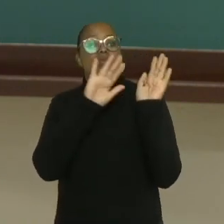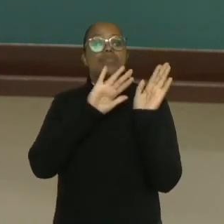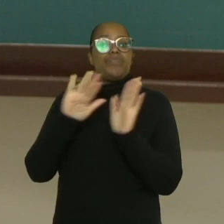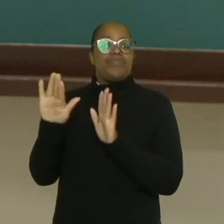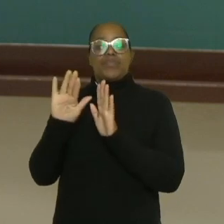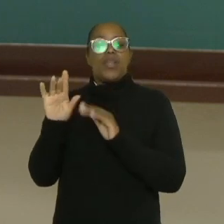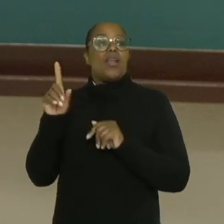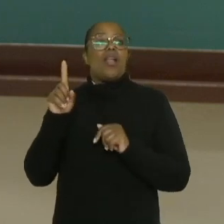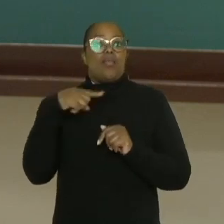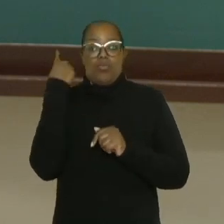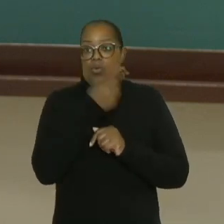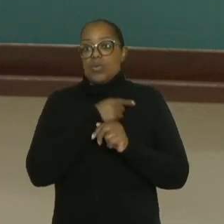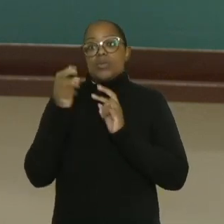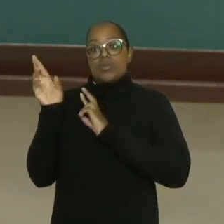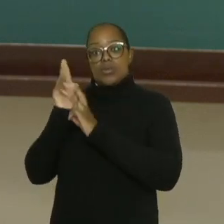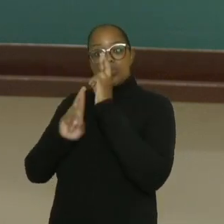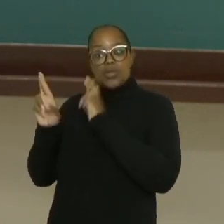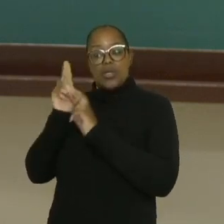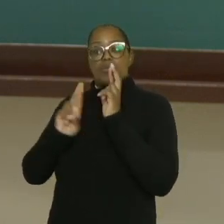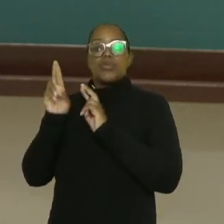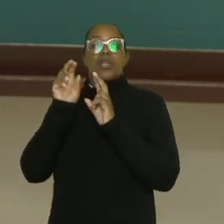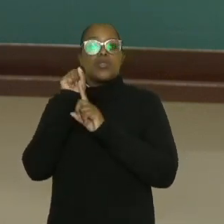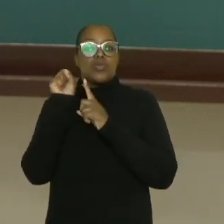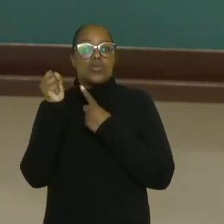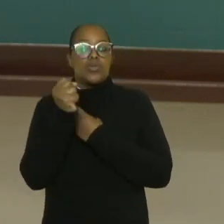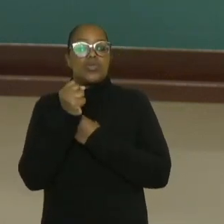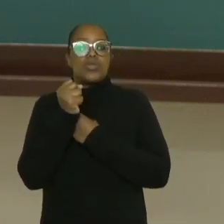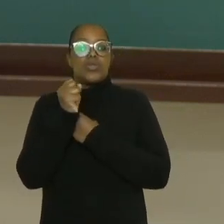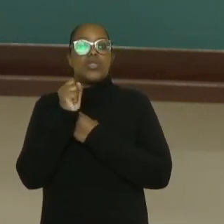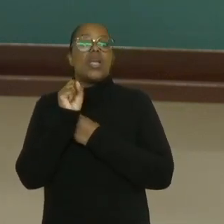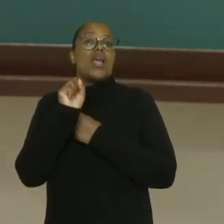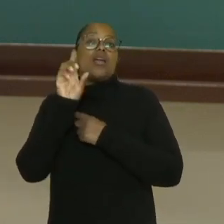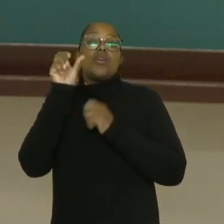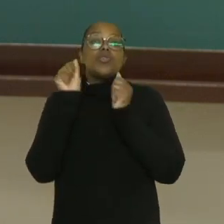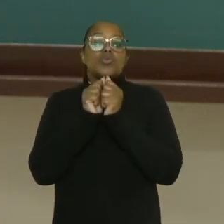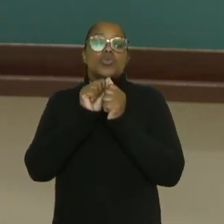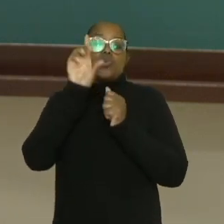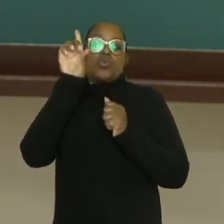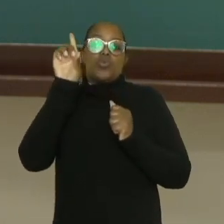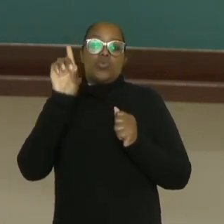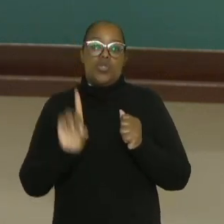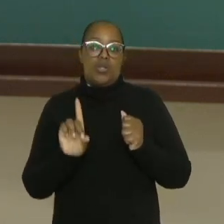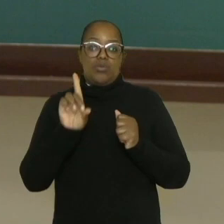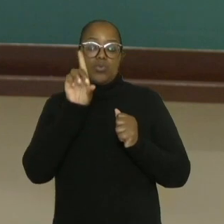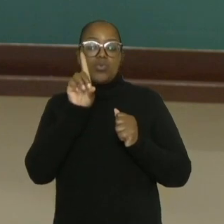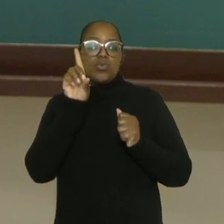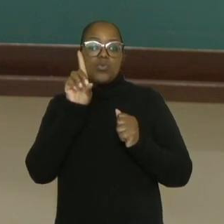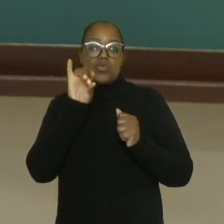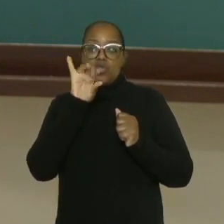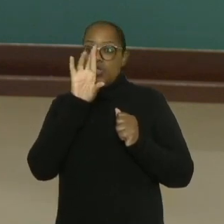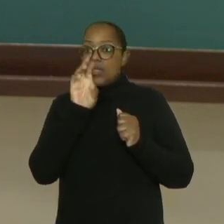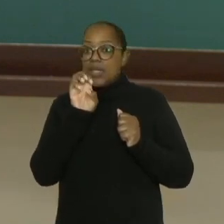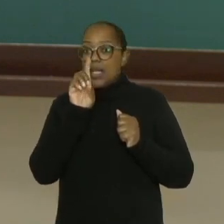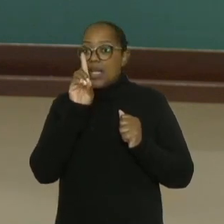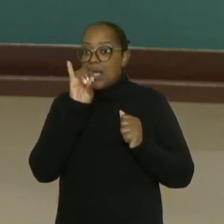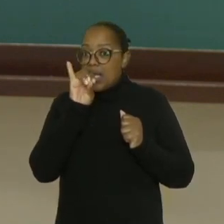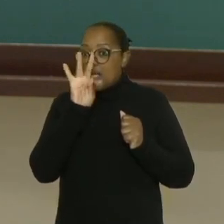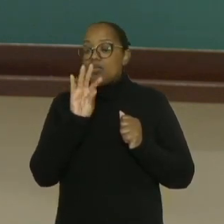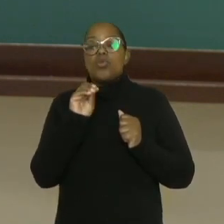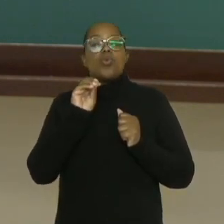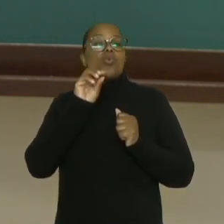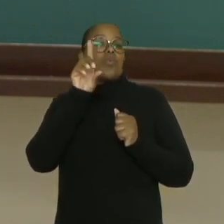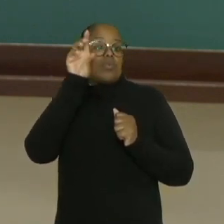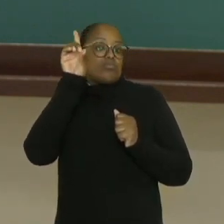Geralmente a gente relaciona na sociologia a ideia de cidadania e direitos. Tem uma íntima relação com a noção moderna de